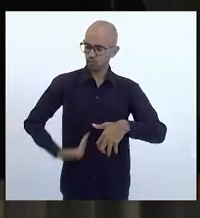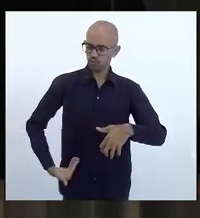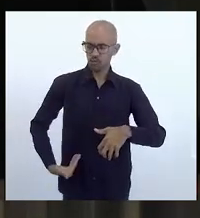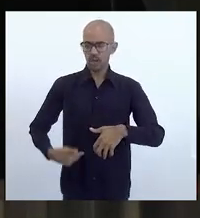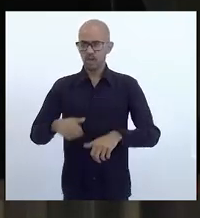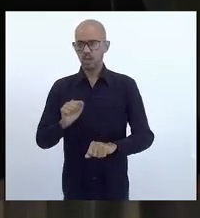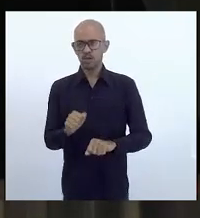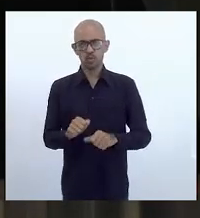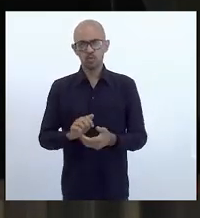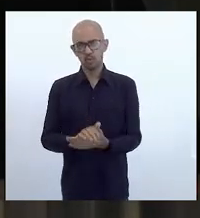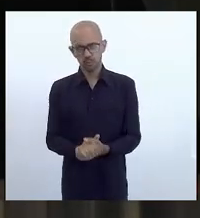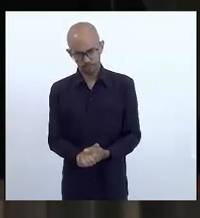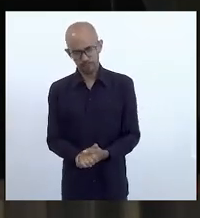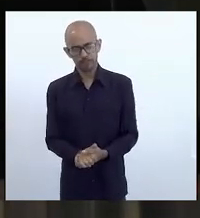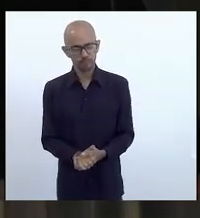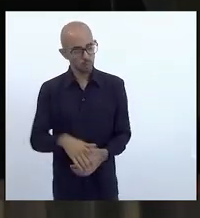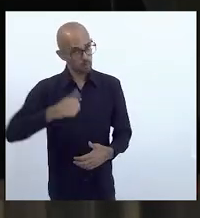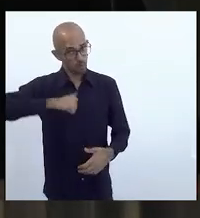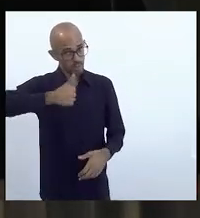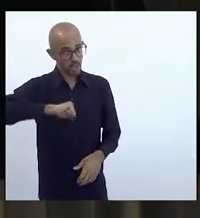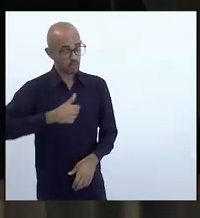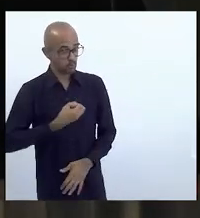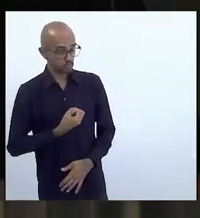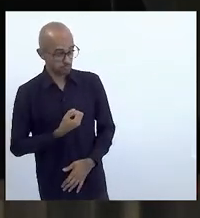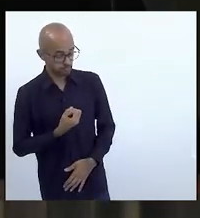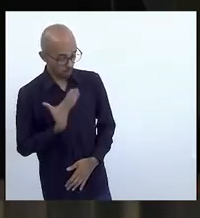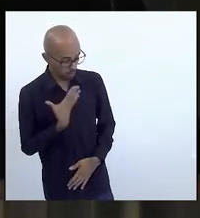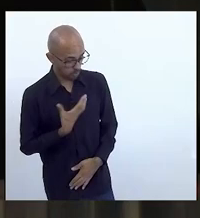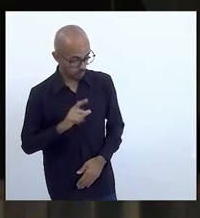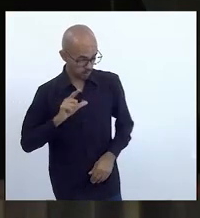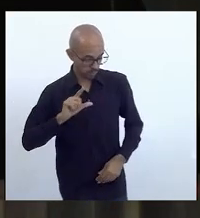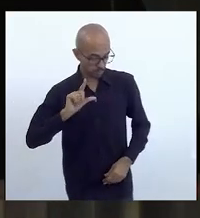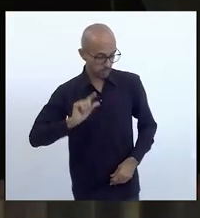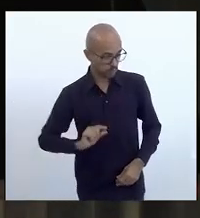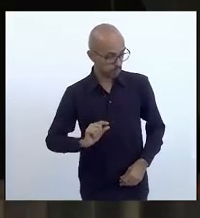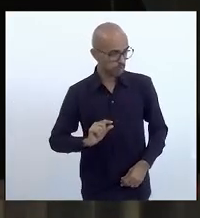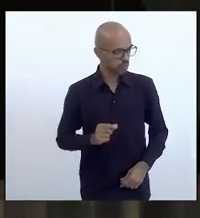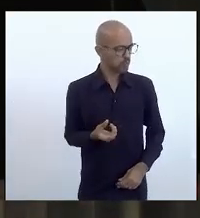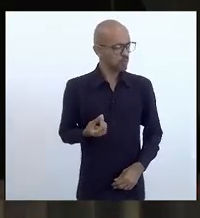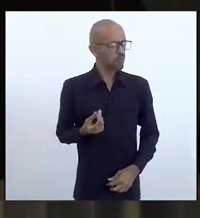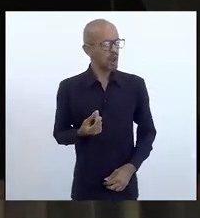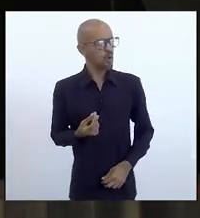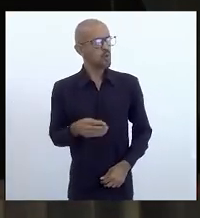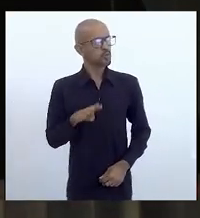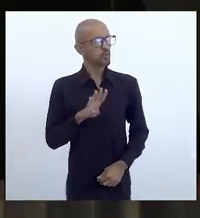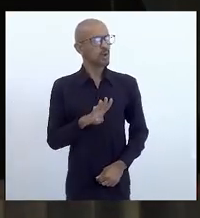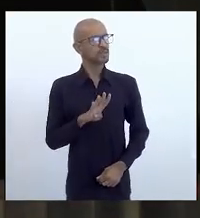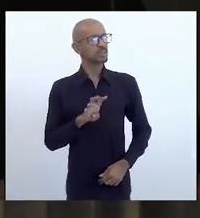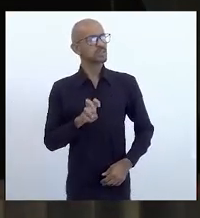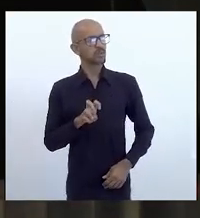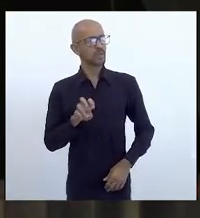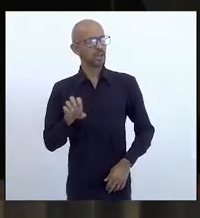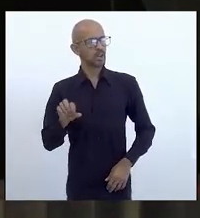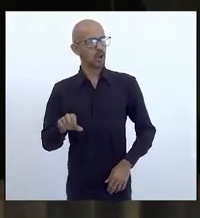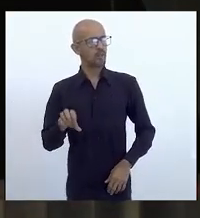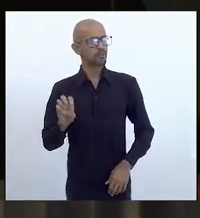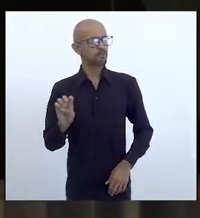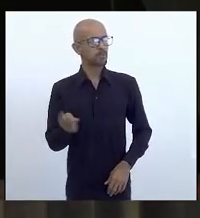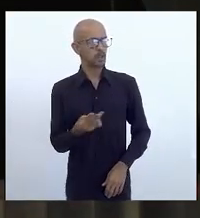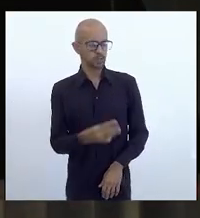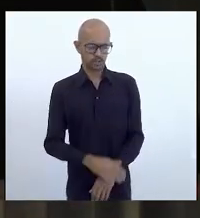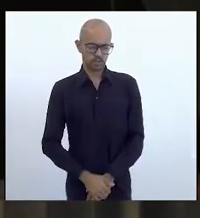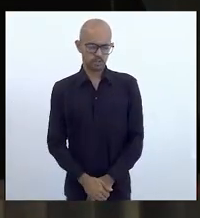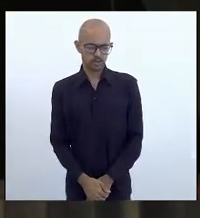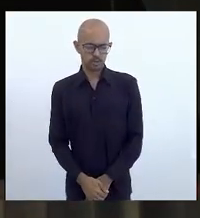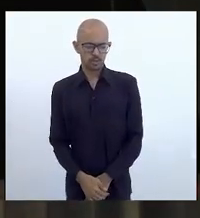com qualidade na prestação de serviço, com uma redução no valor de 459 milhões. E, terminando,